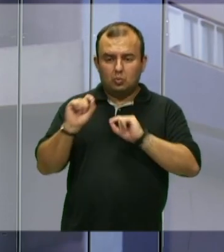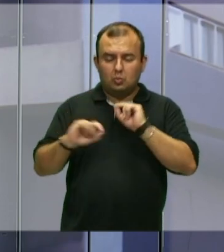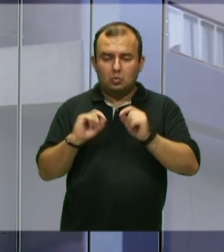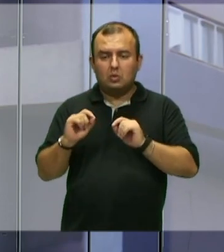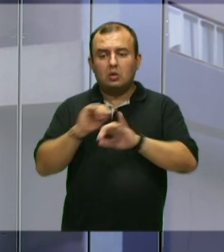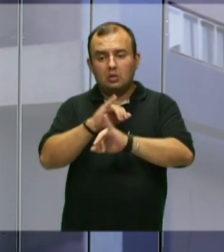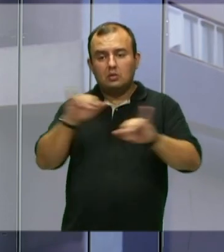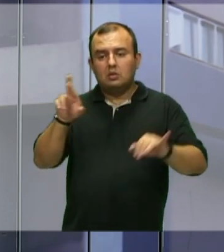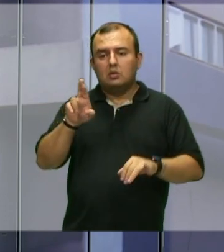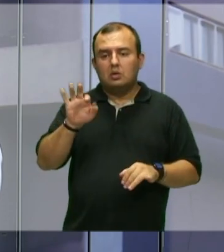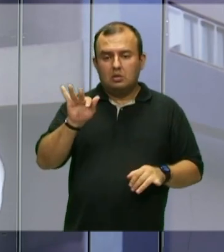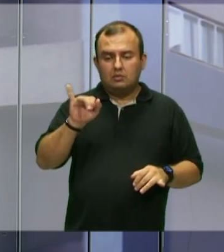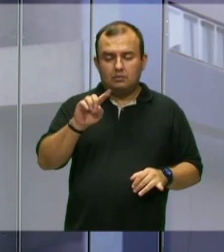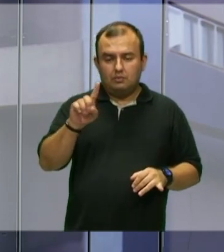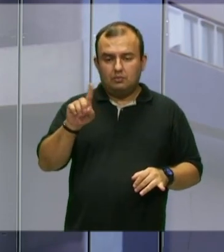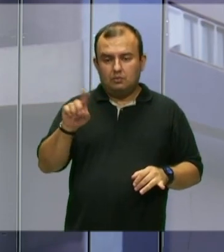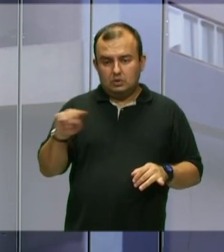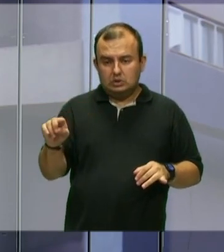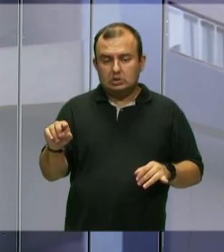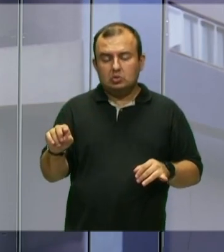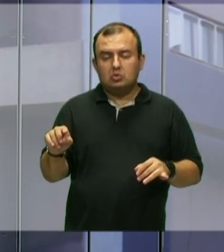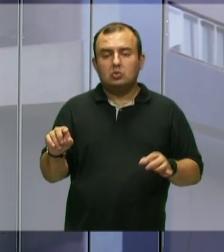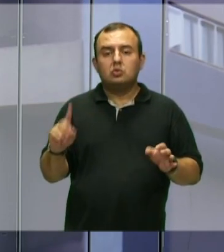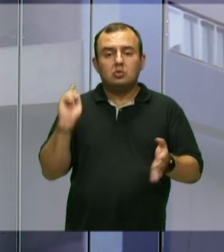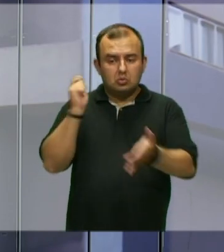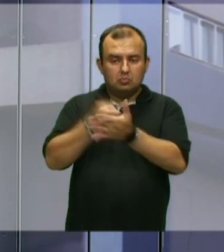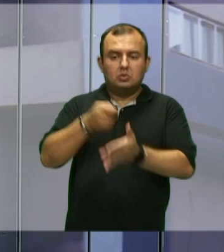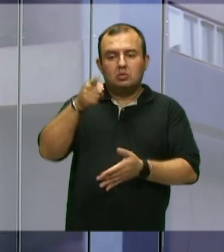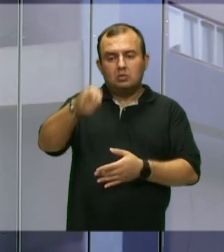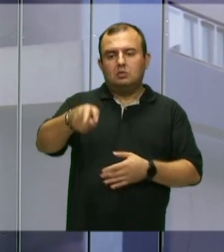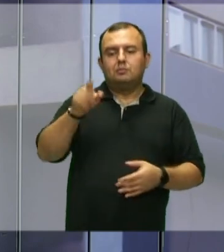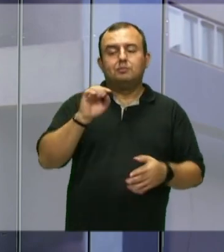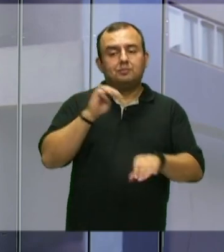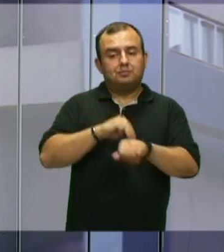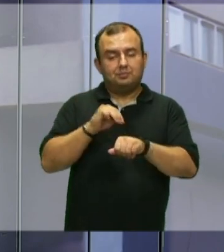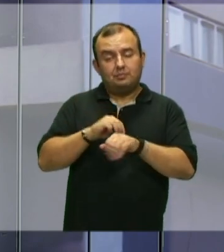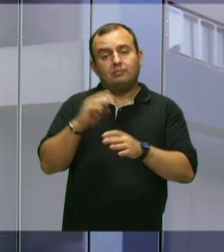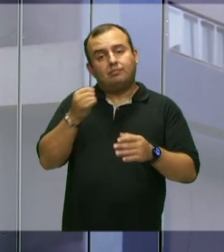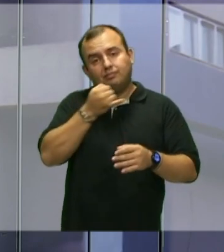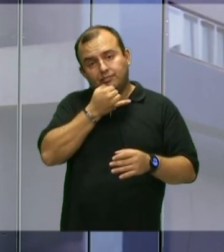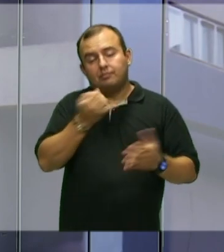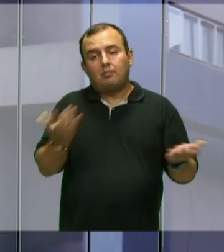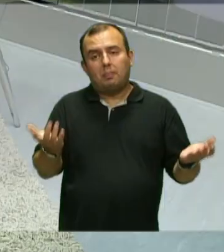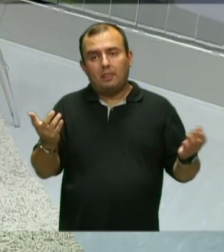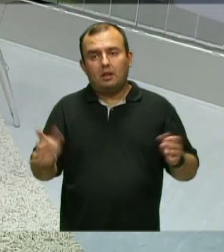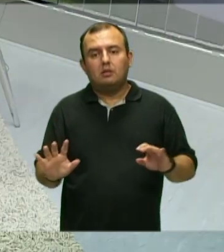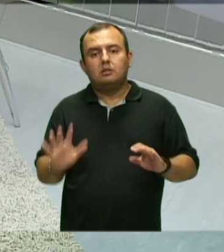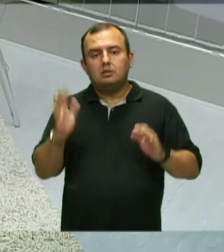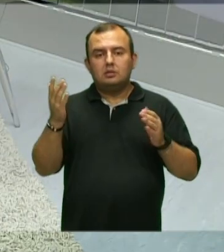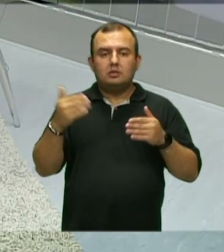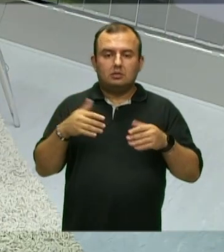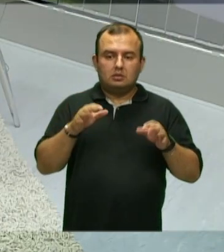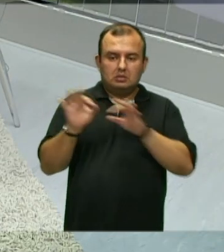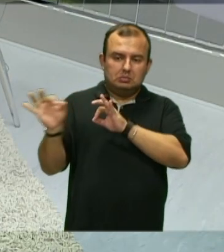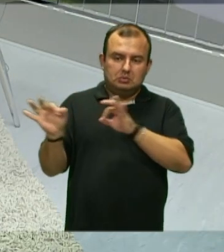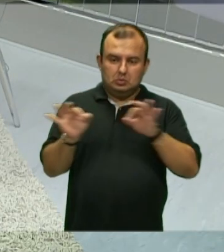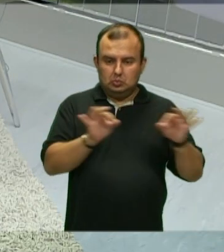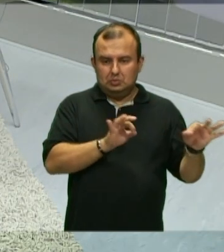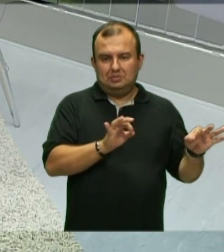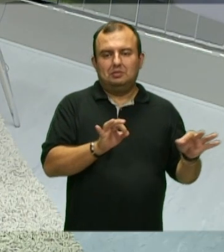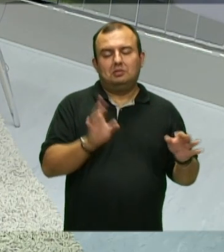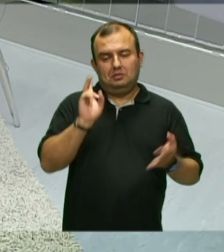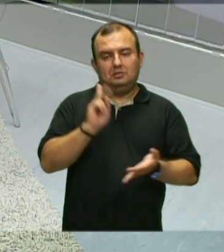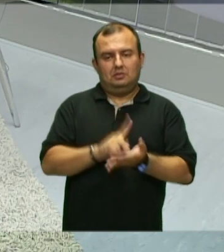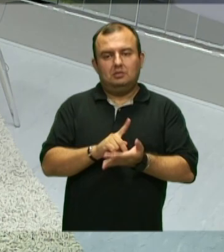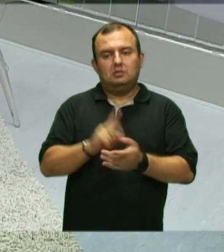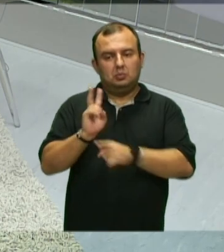um refis, eles acabam acertando nesse momento. Então, infelizmente, tem essas pessoas também. É a grande janela de regularização, na verdade,